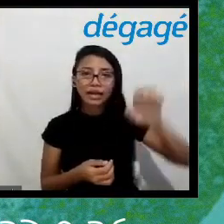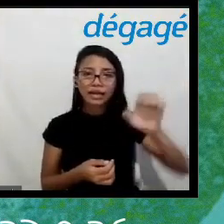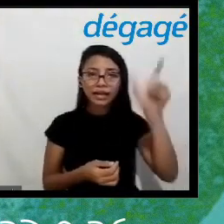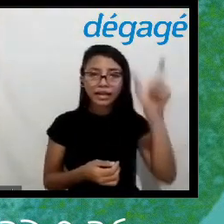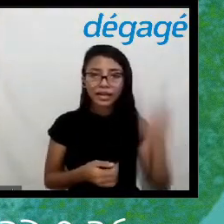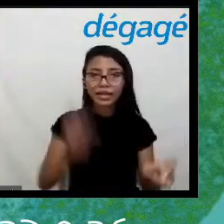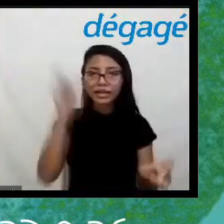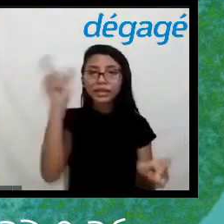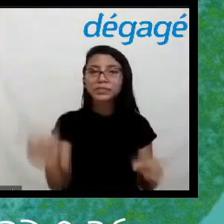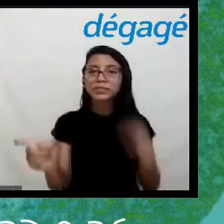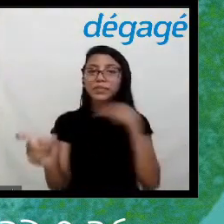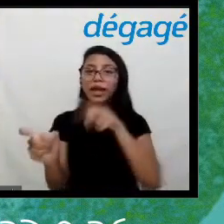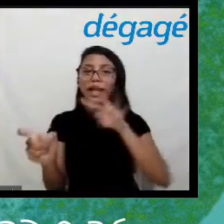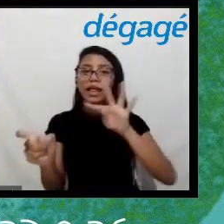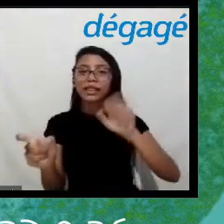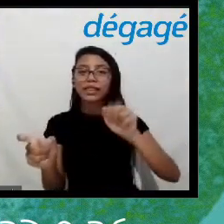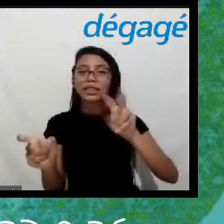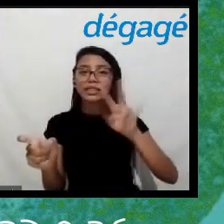Boa noite.